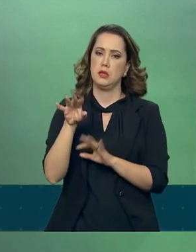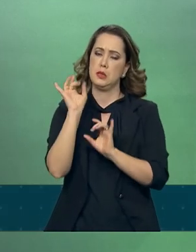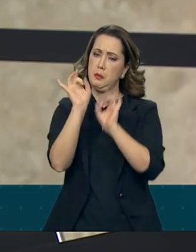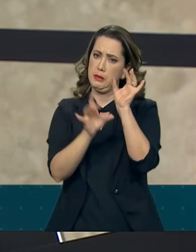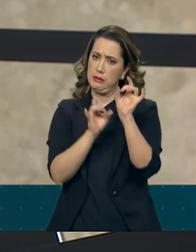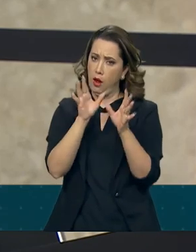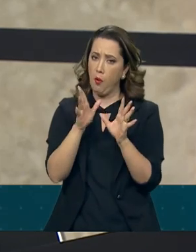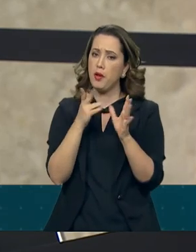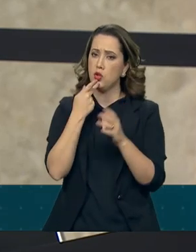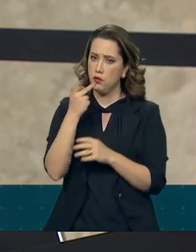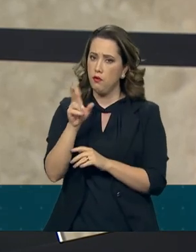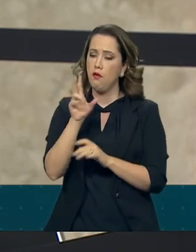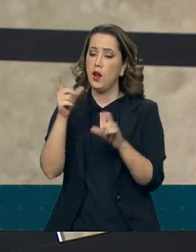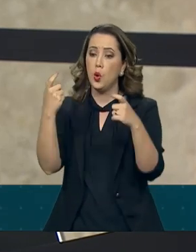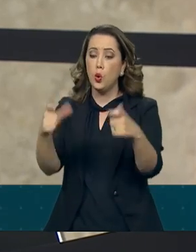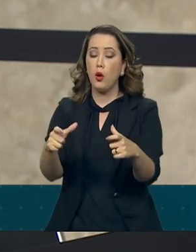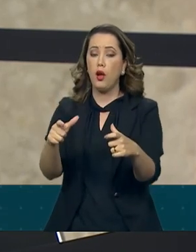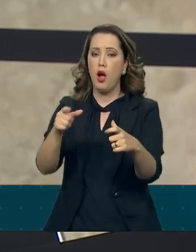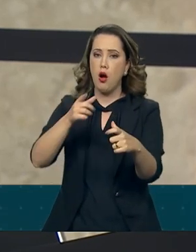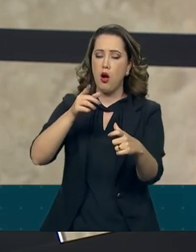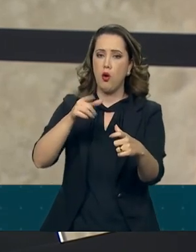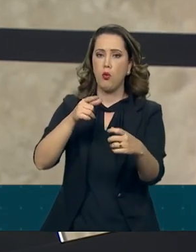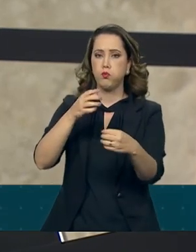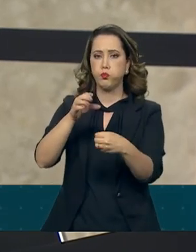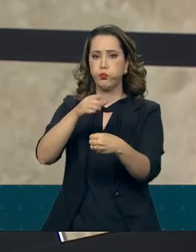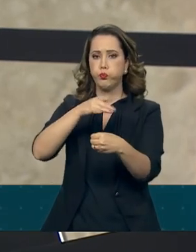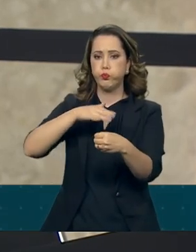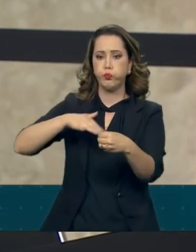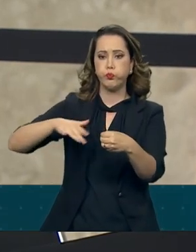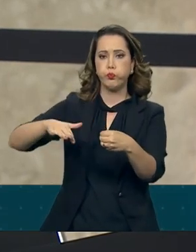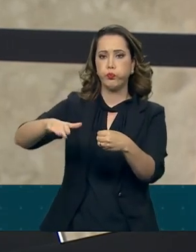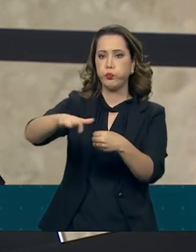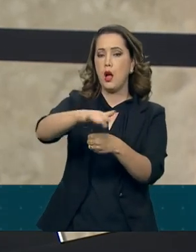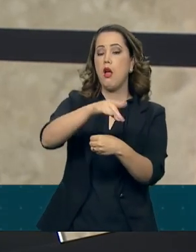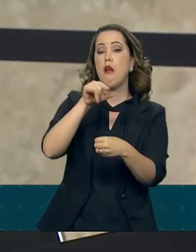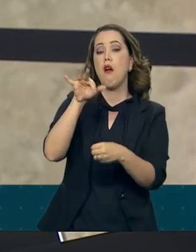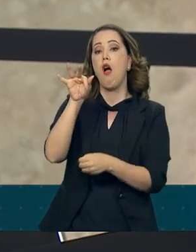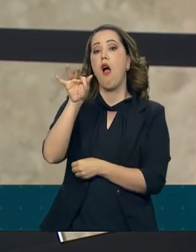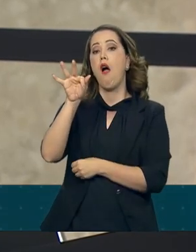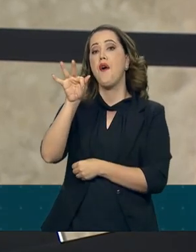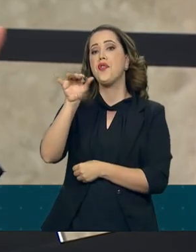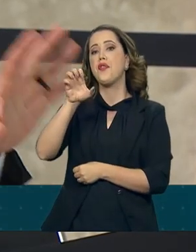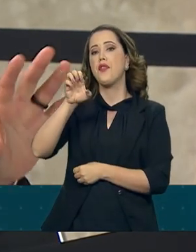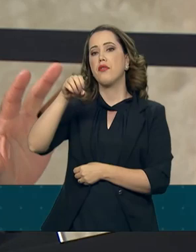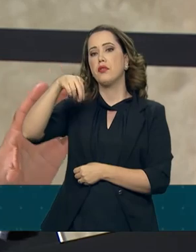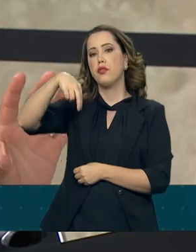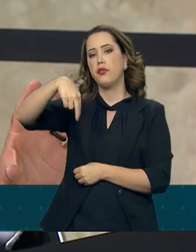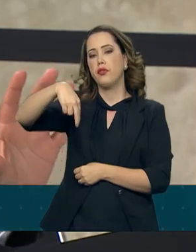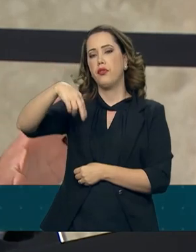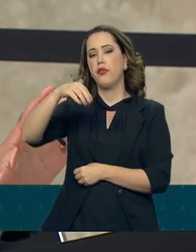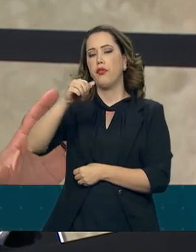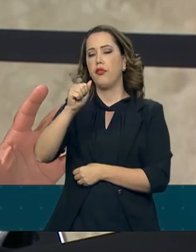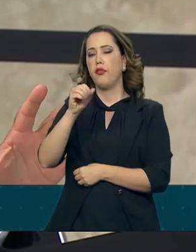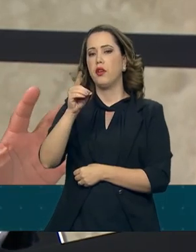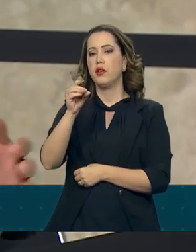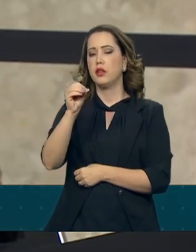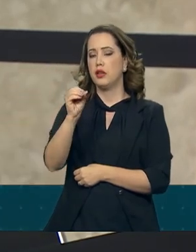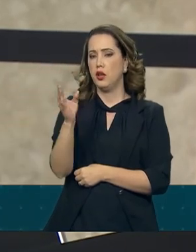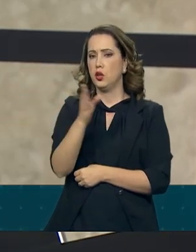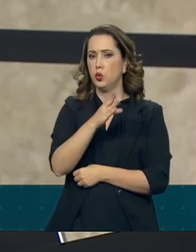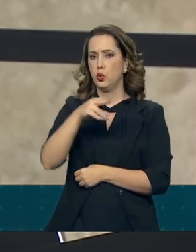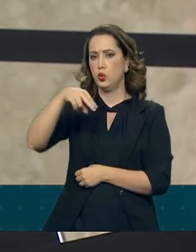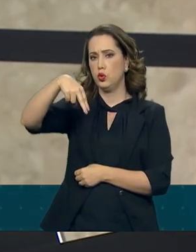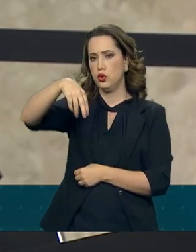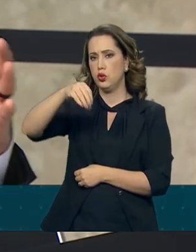pergunta só ter saber se diante do presente bolsonaro fez uma declaração no fim de semana especificamente tratando de fernando de noronha